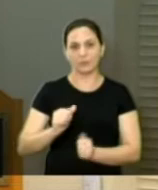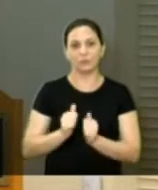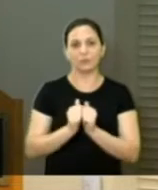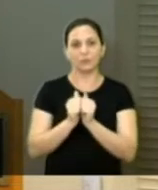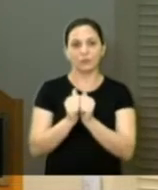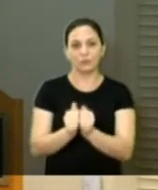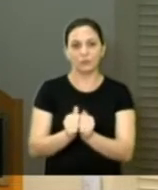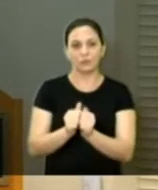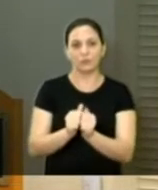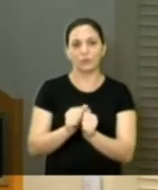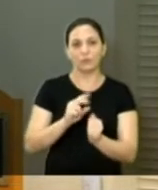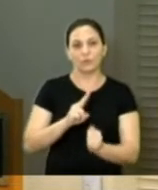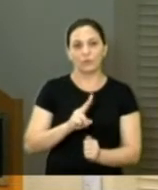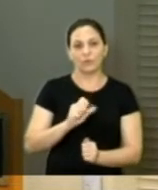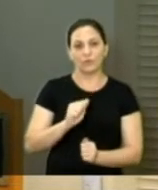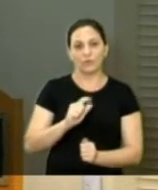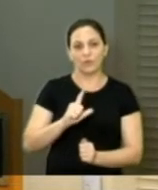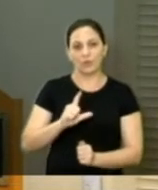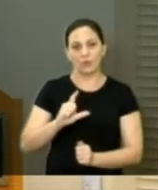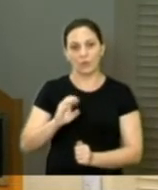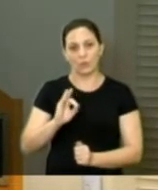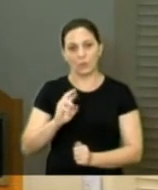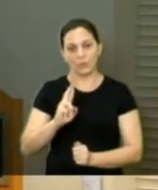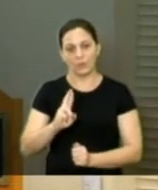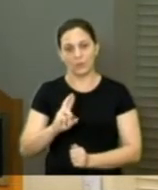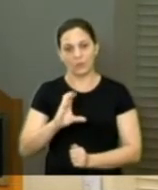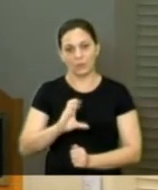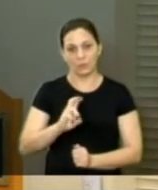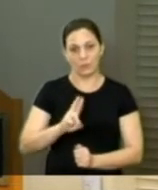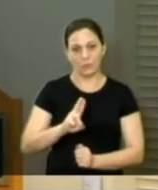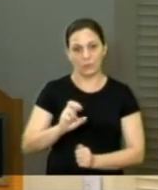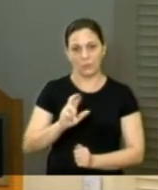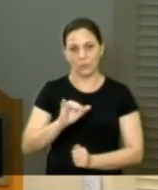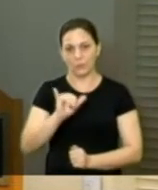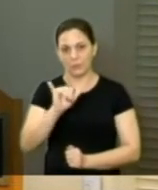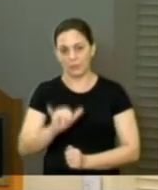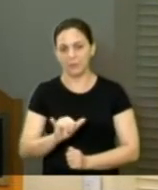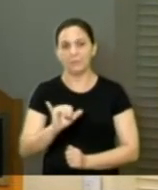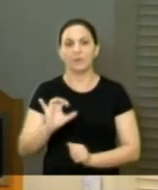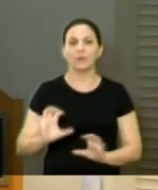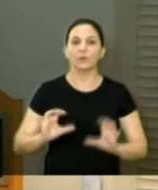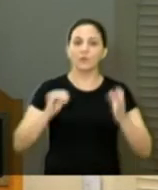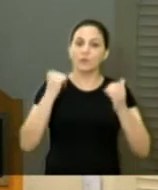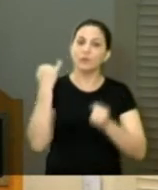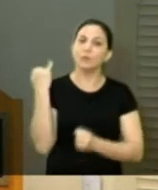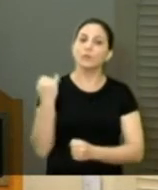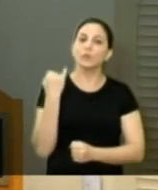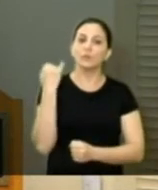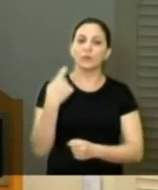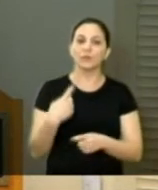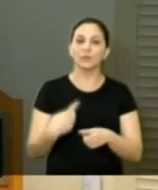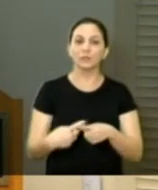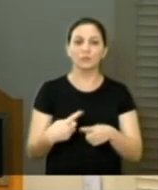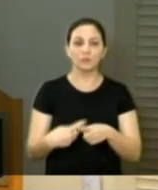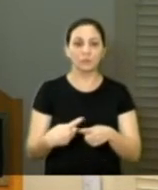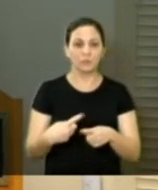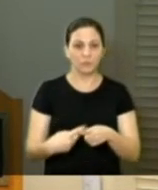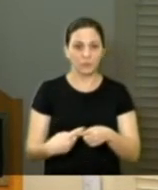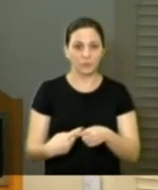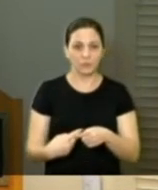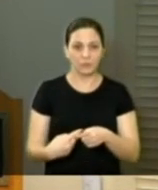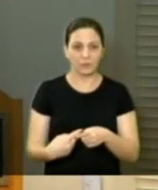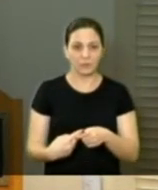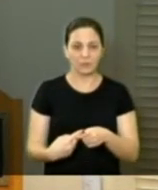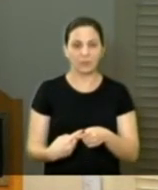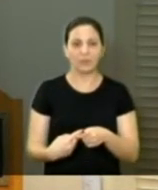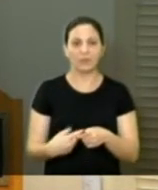provedor Walter Cury. E acredito que tenha sido um evento muito importante por conta que os vereadores